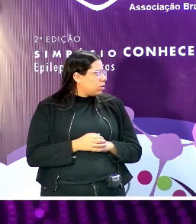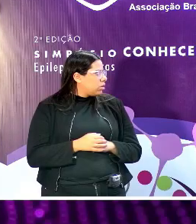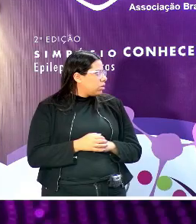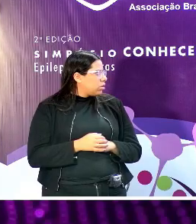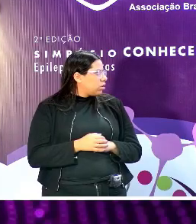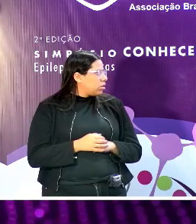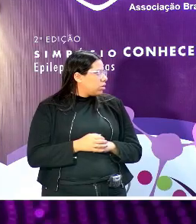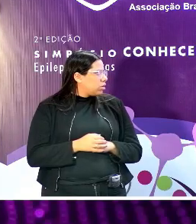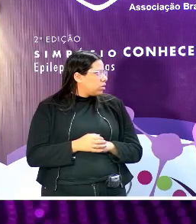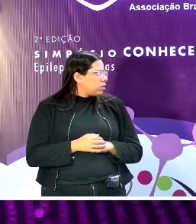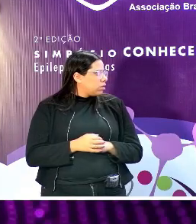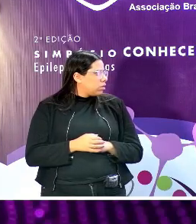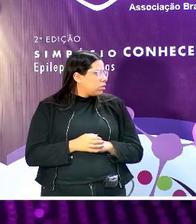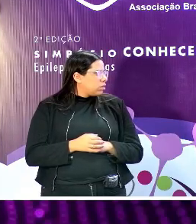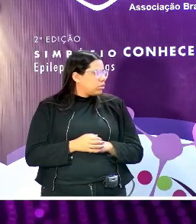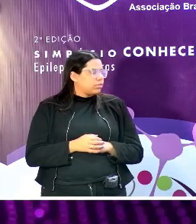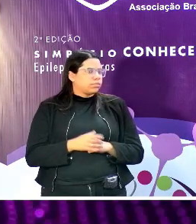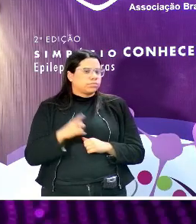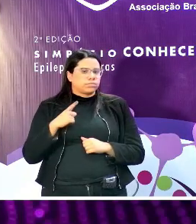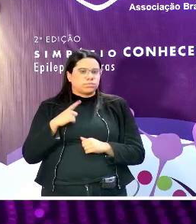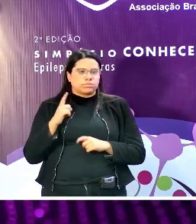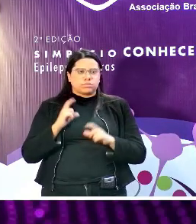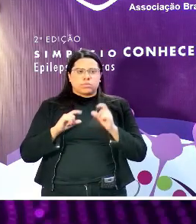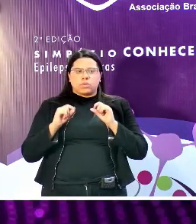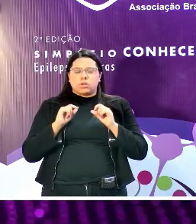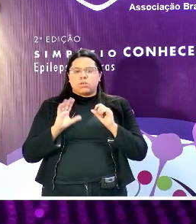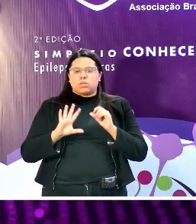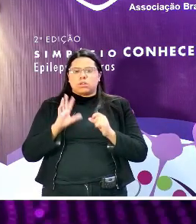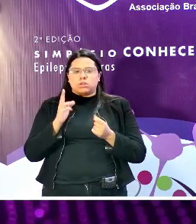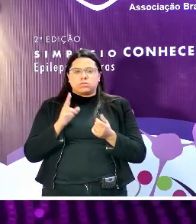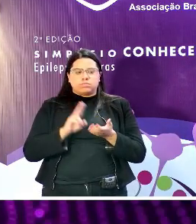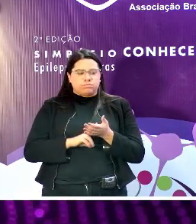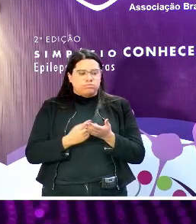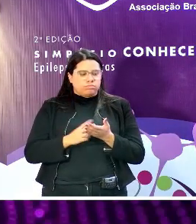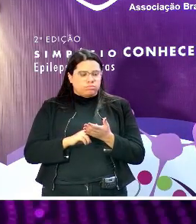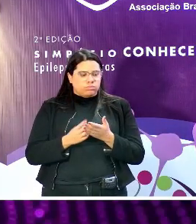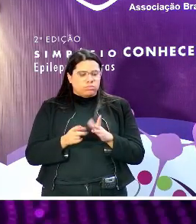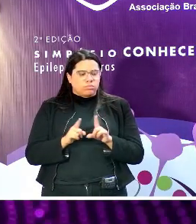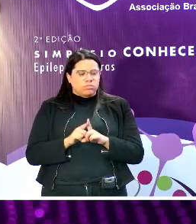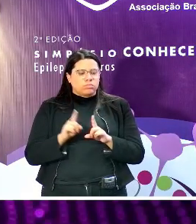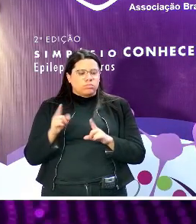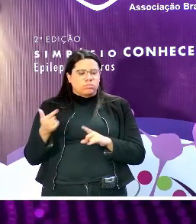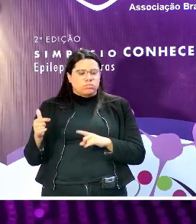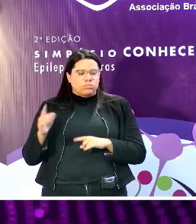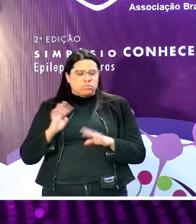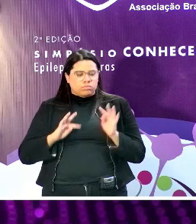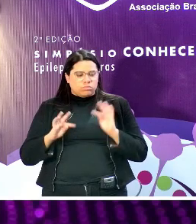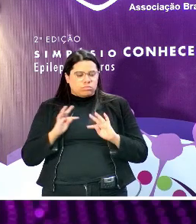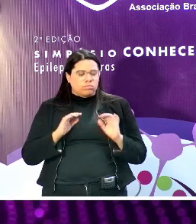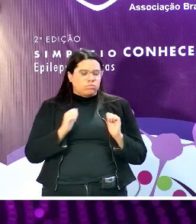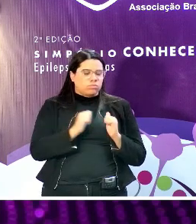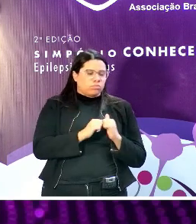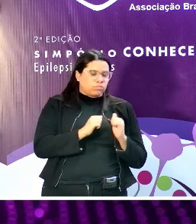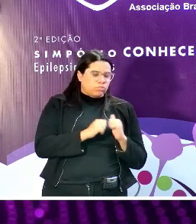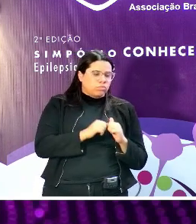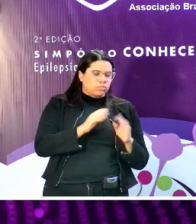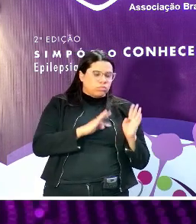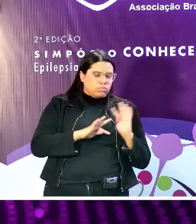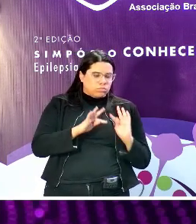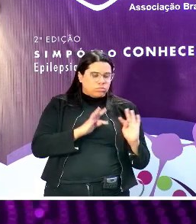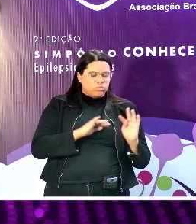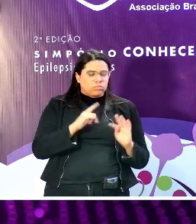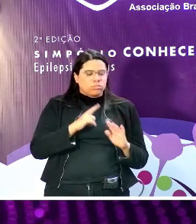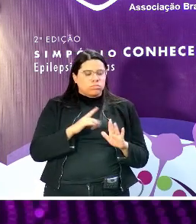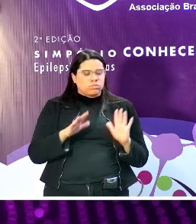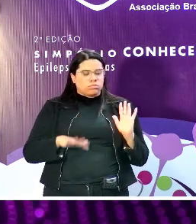gelada, e aí eles desenvolvem a crise. E aí a gente também tem o sem tratamento e o com tratamento, que com cerca